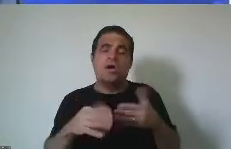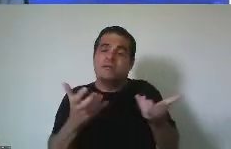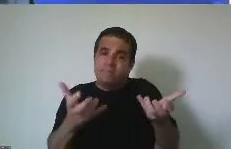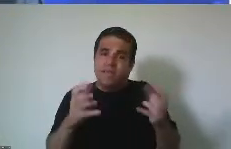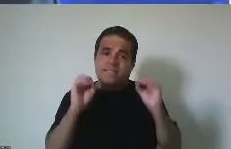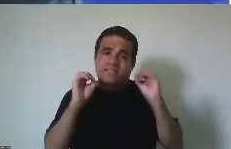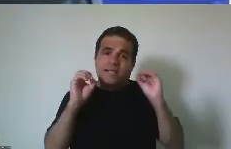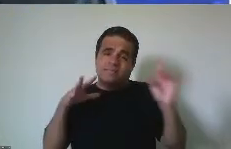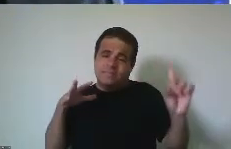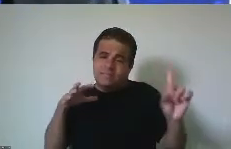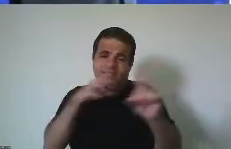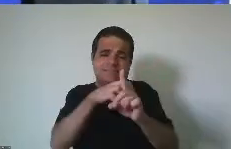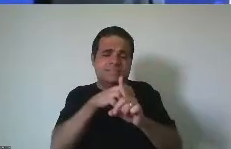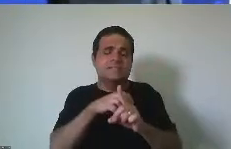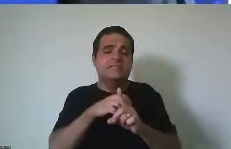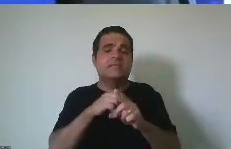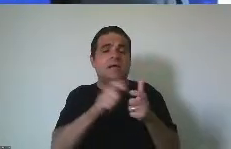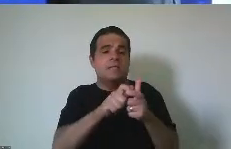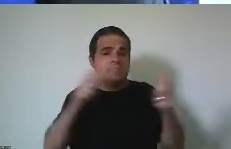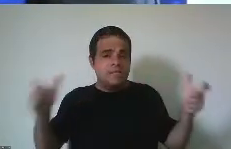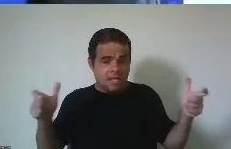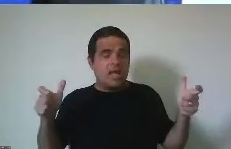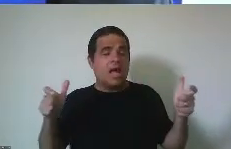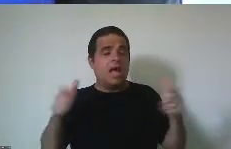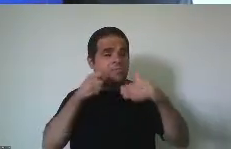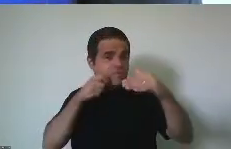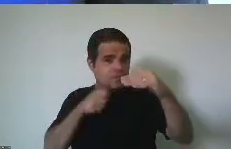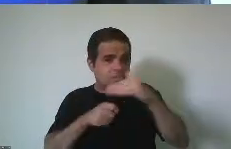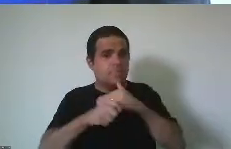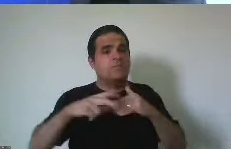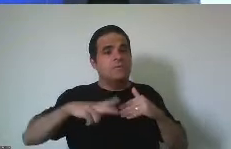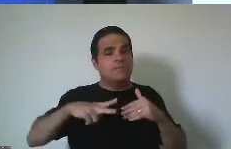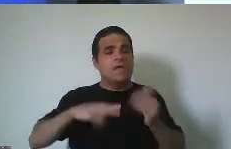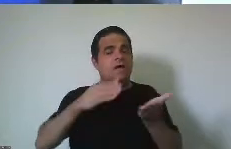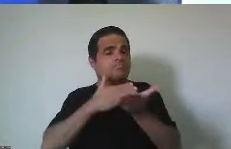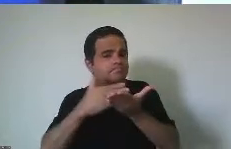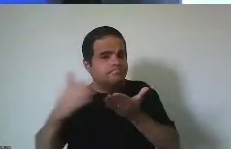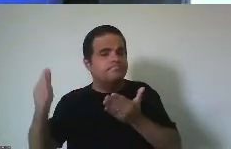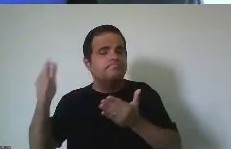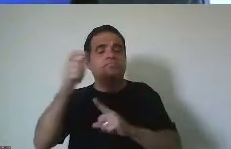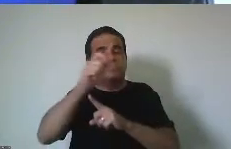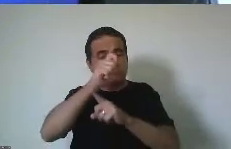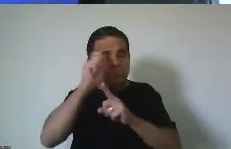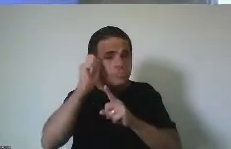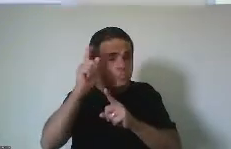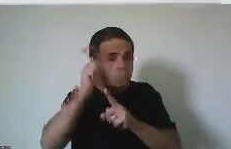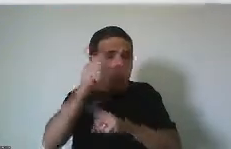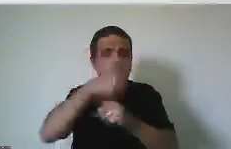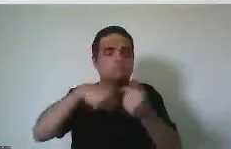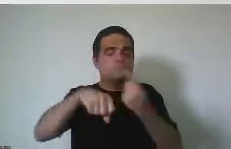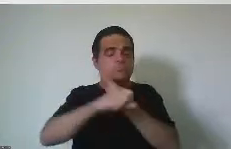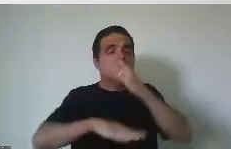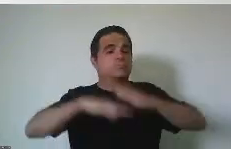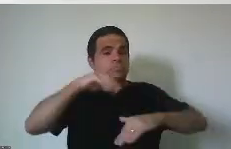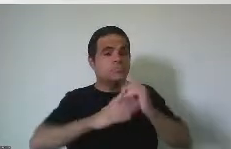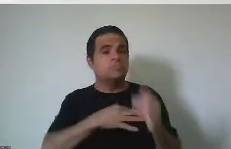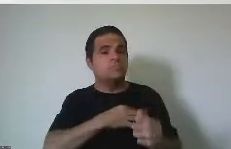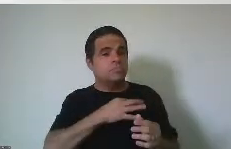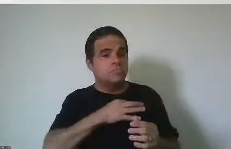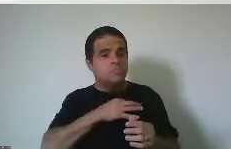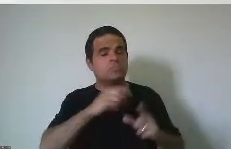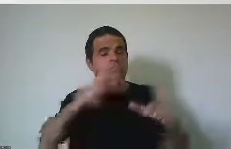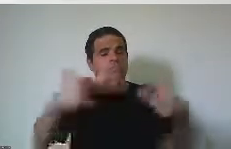ampliar o nosso investimento social privado ampliar essa iniciativas de Cultura sustentável através voluntariado um trabalho